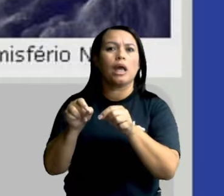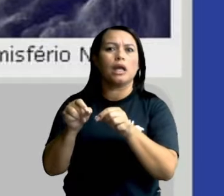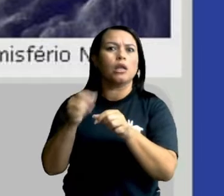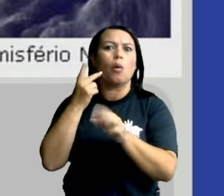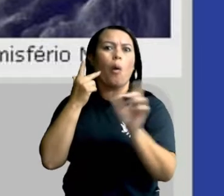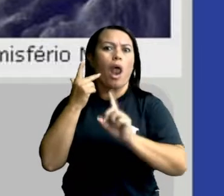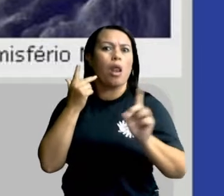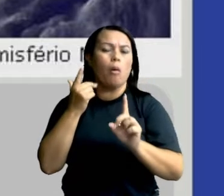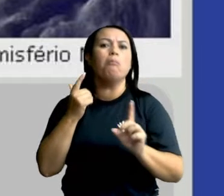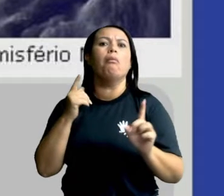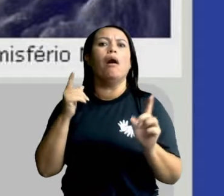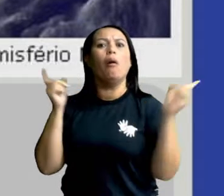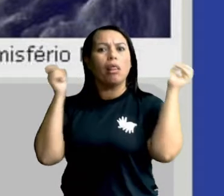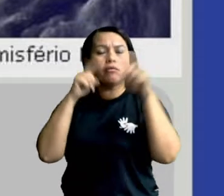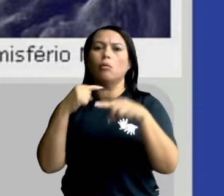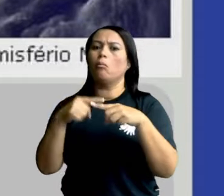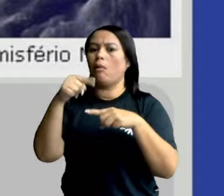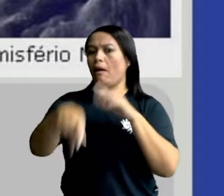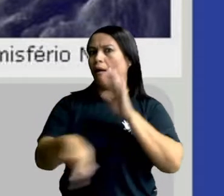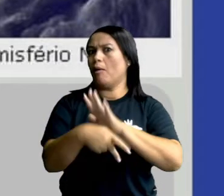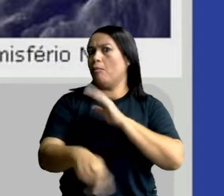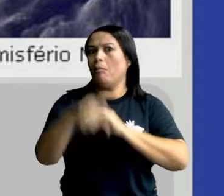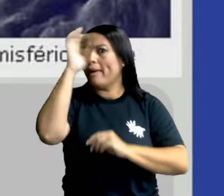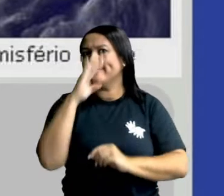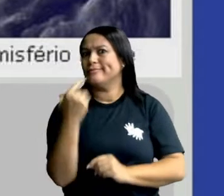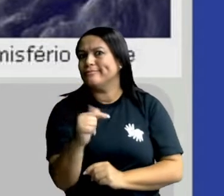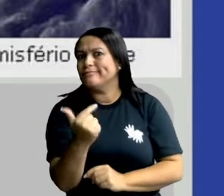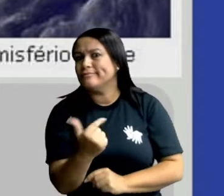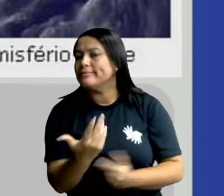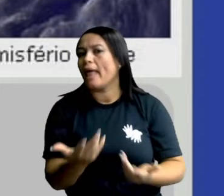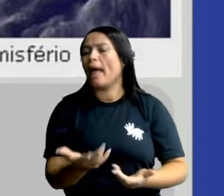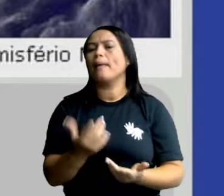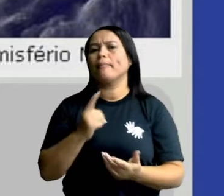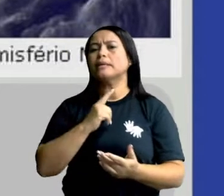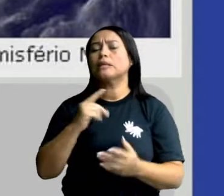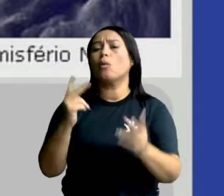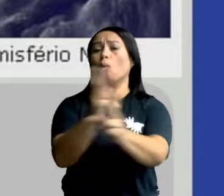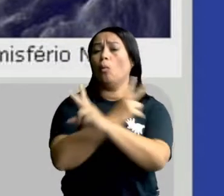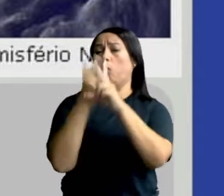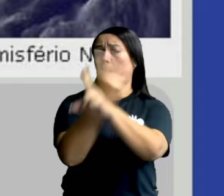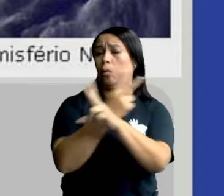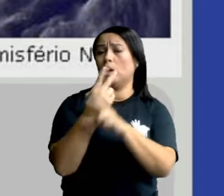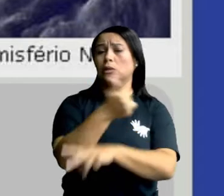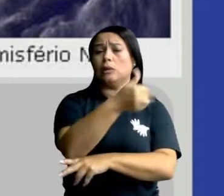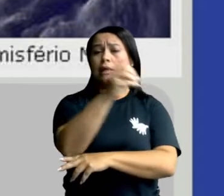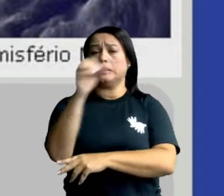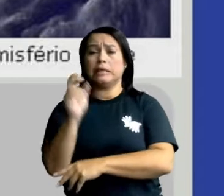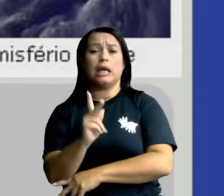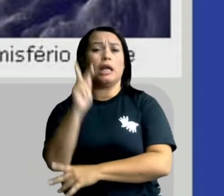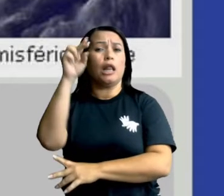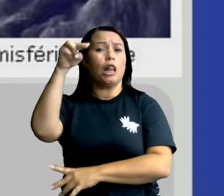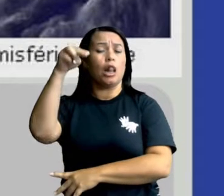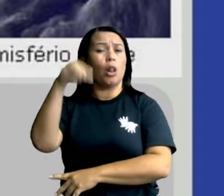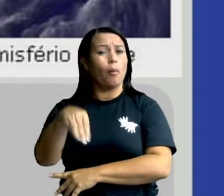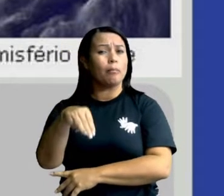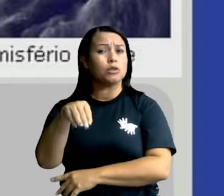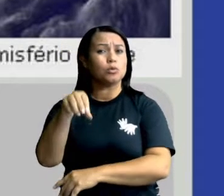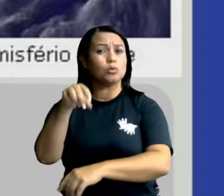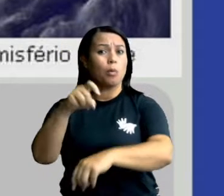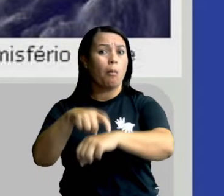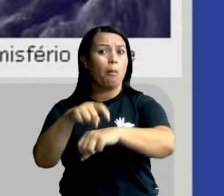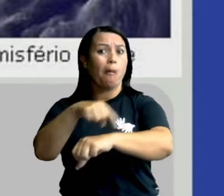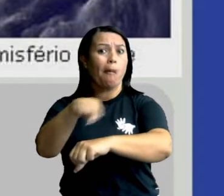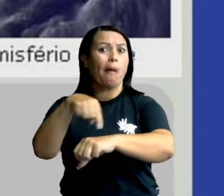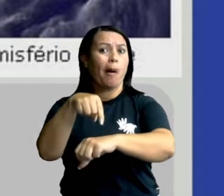escutar falar de furacão no Brasil, mas constatou-se, né, ventos acima de 100 km por hora, que assim, né,